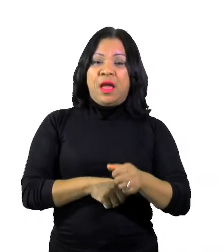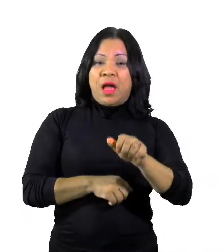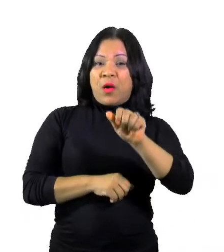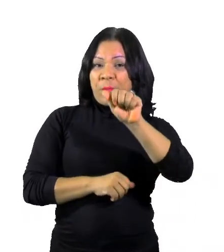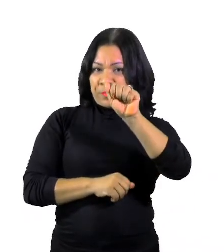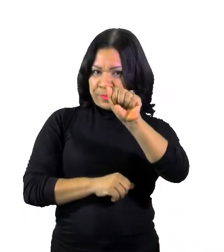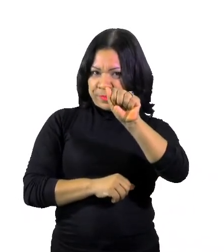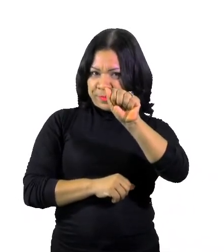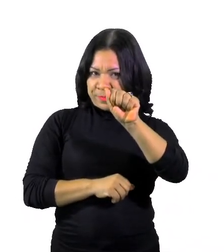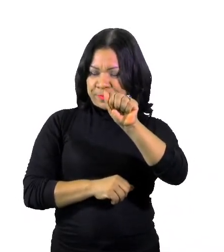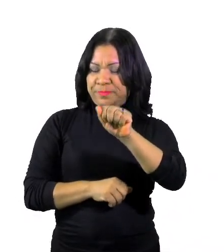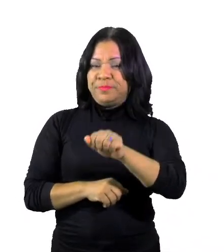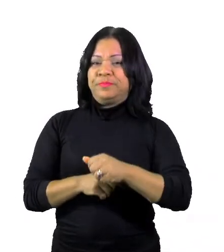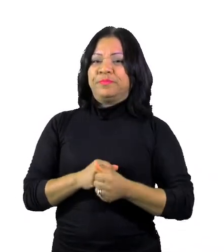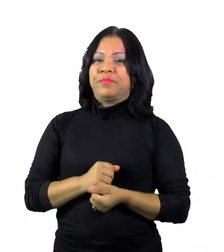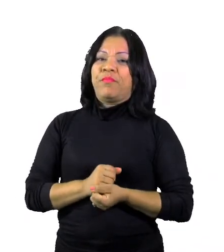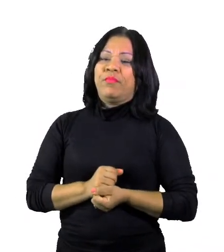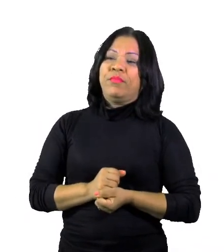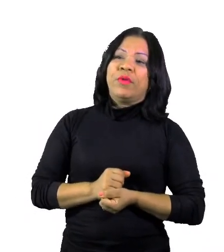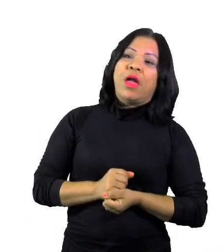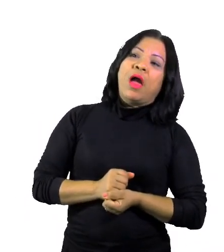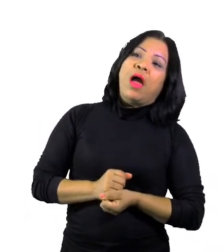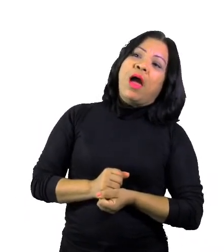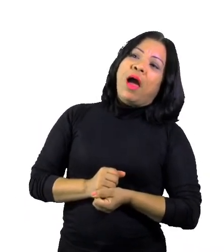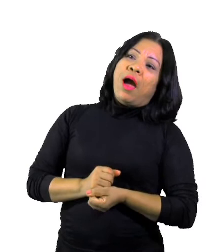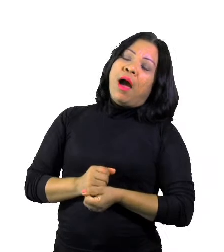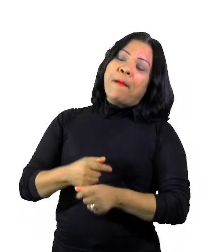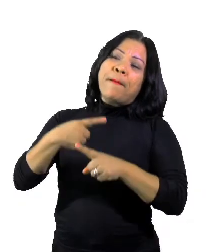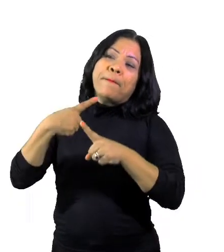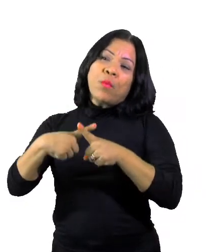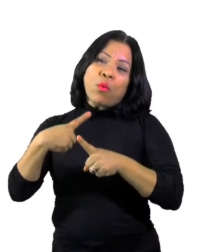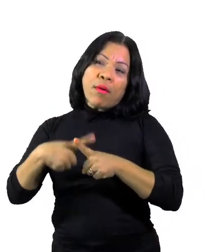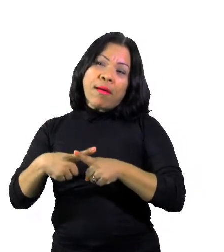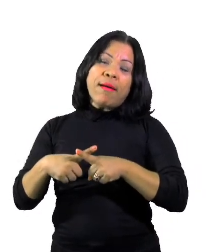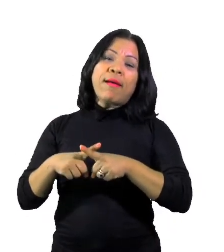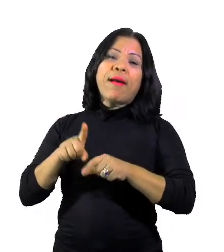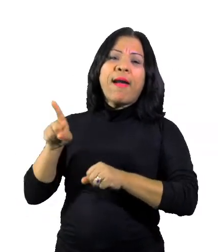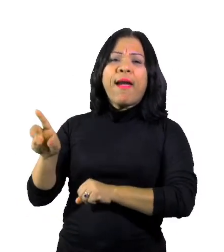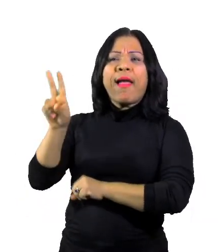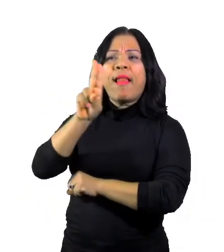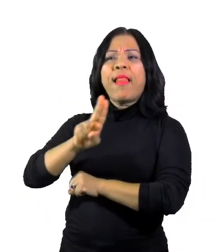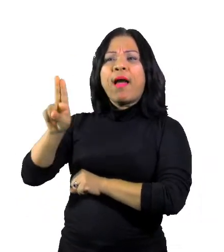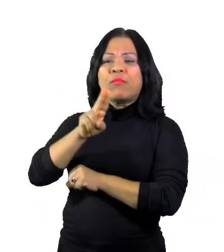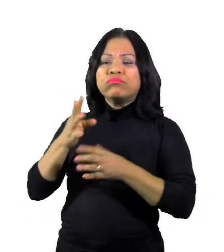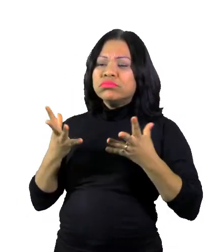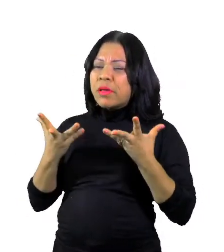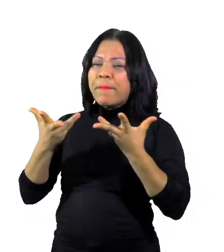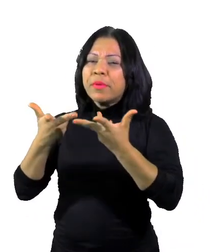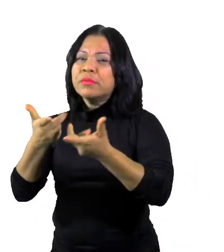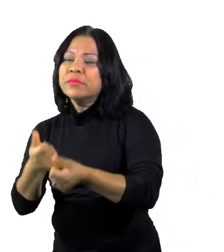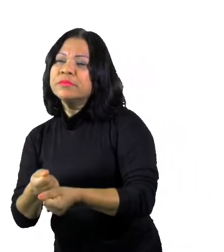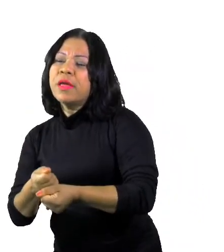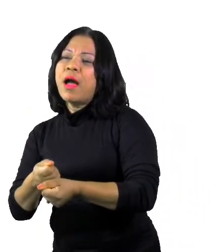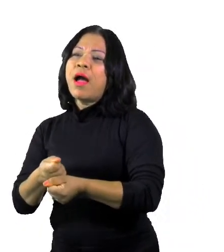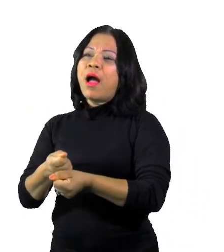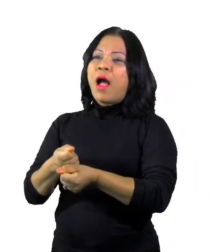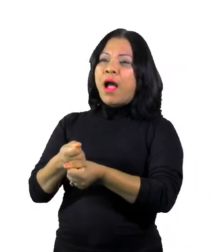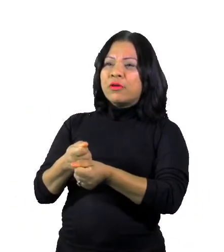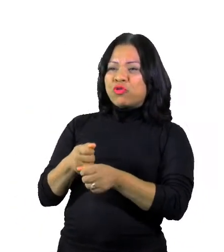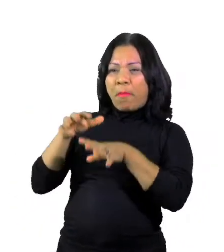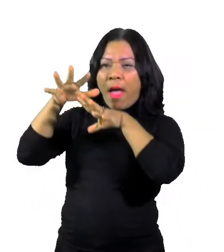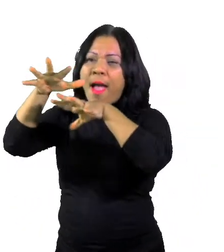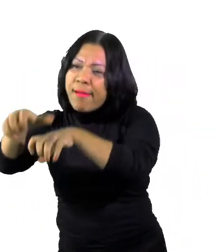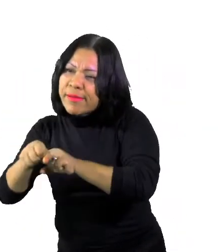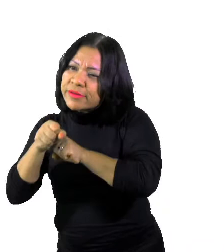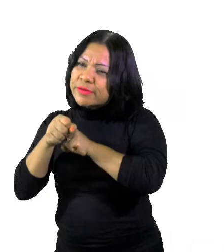A, porque ela usa suas habilidades para caçar e se proteger.